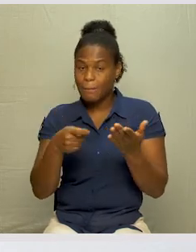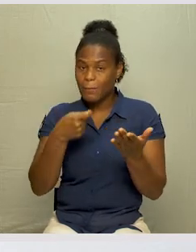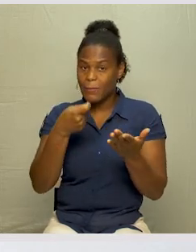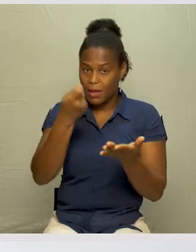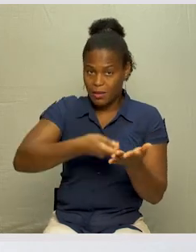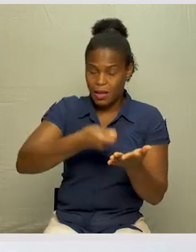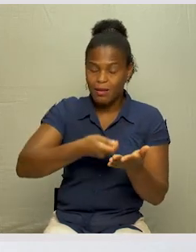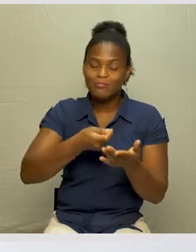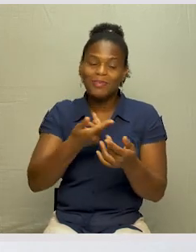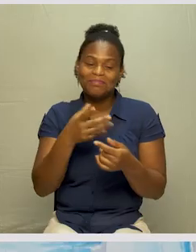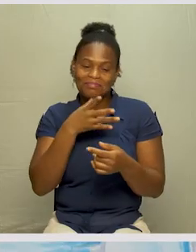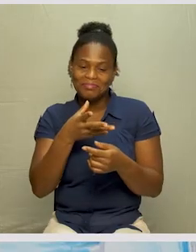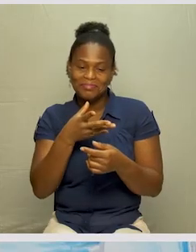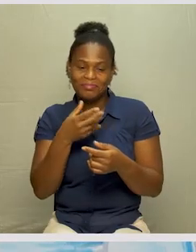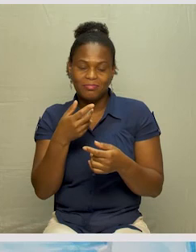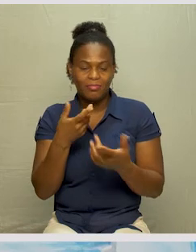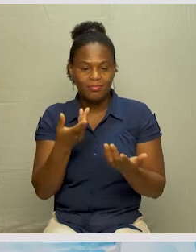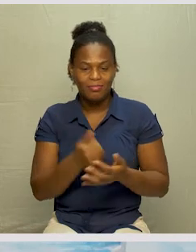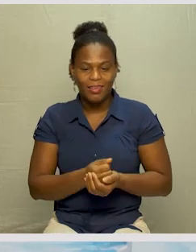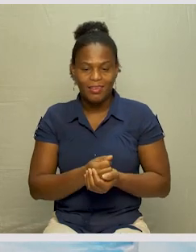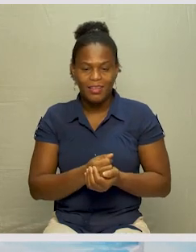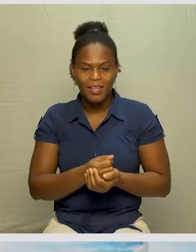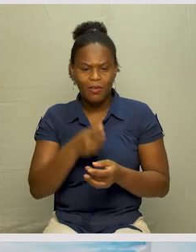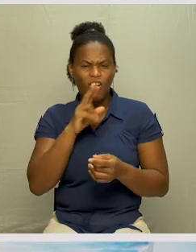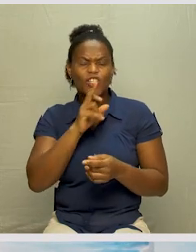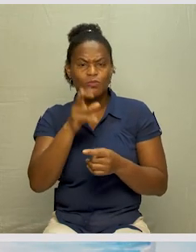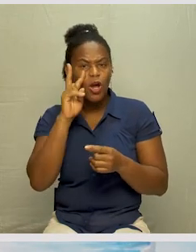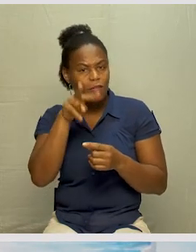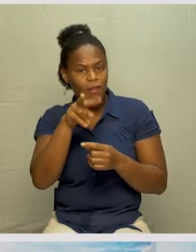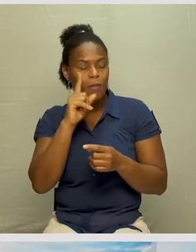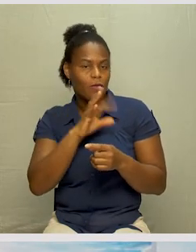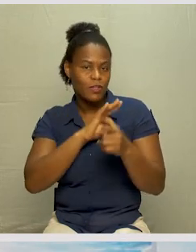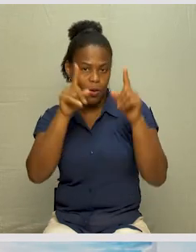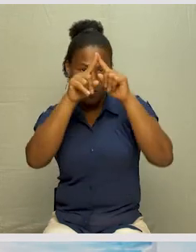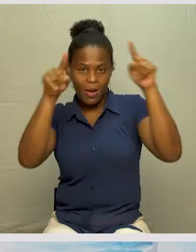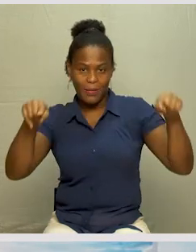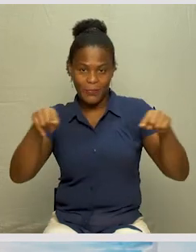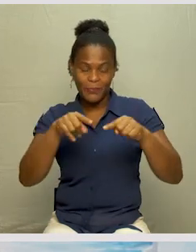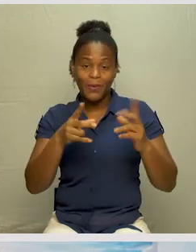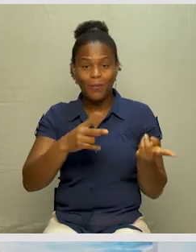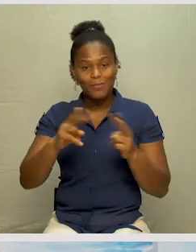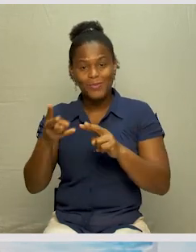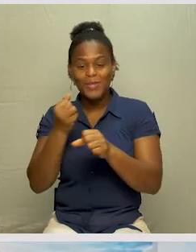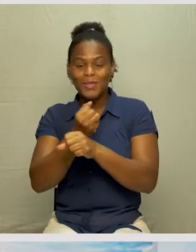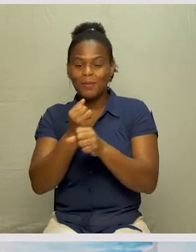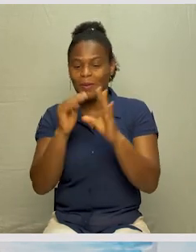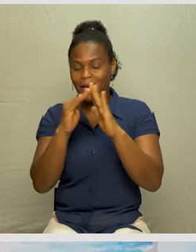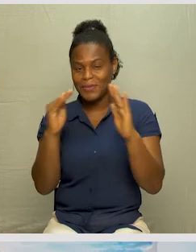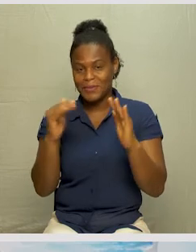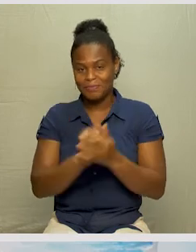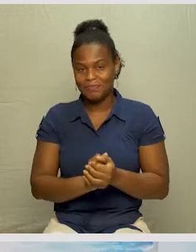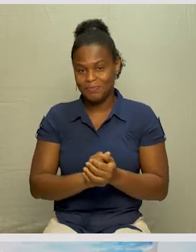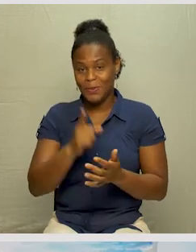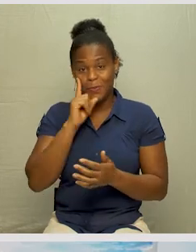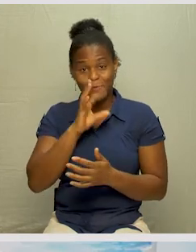financiamento. Fizeram assim? Boa! Agora vamos passar para o bloco de TPC. Vou